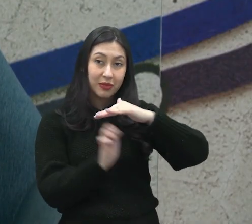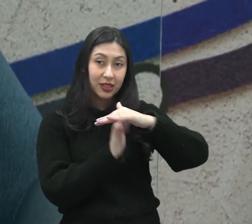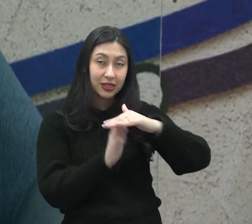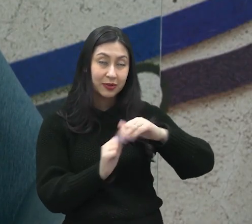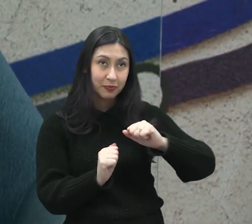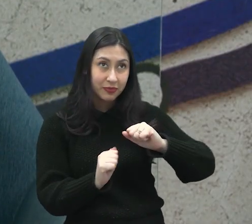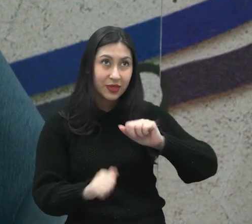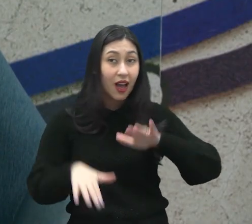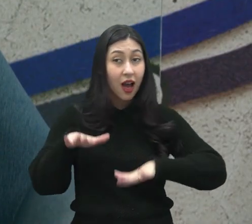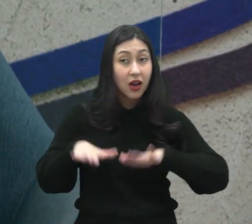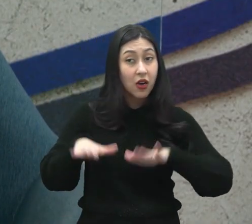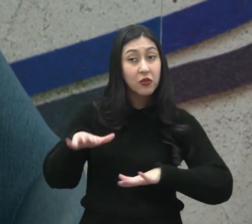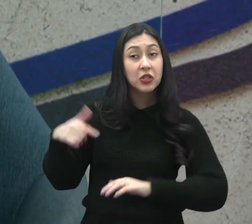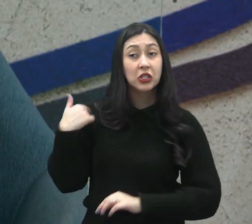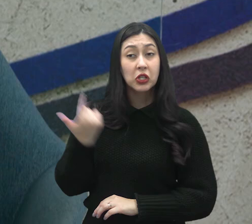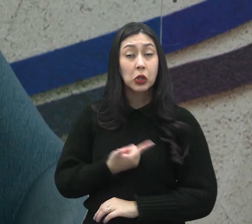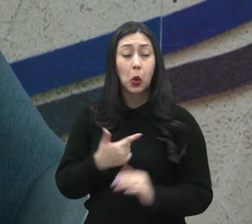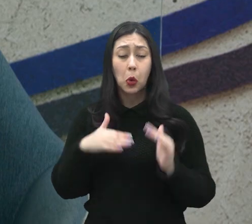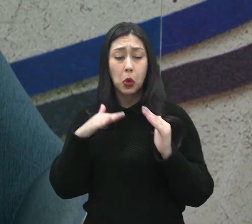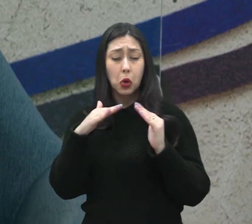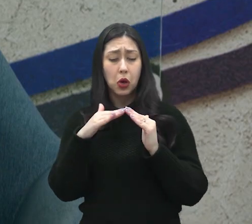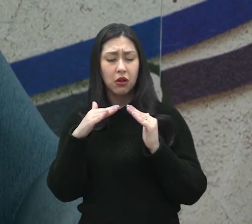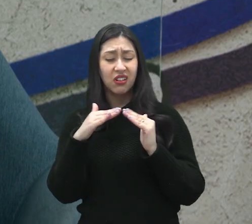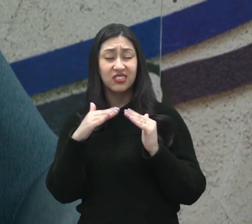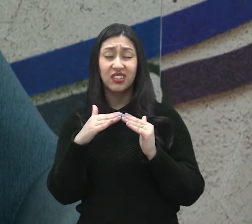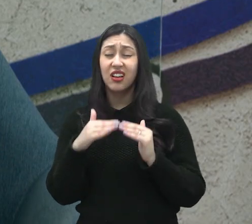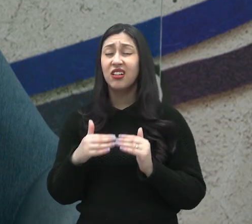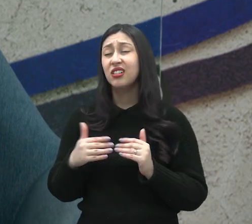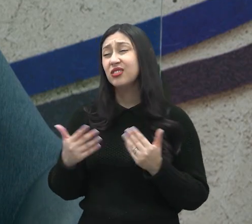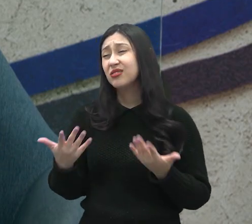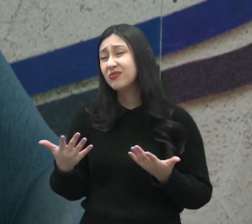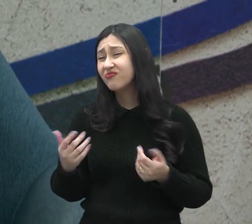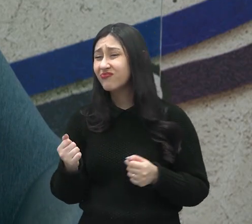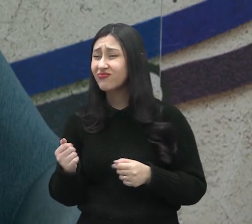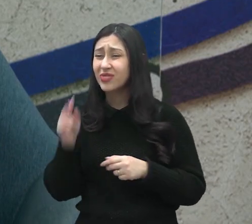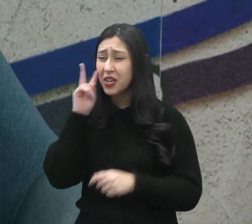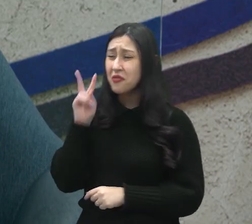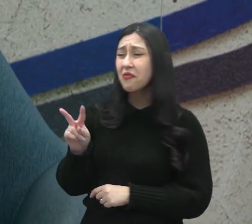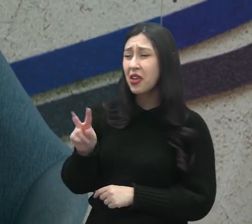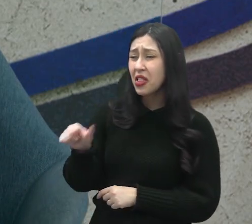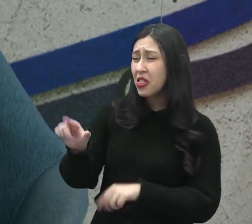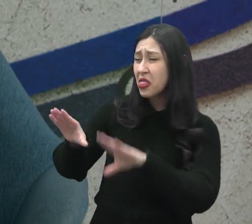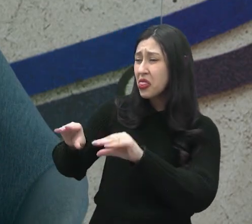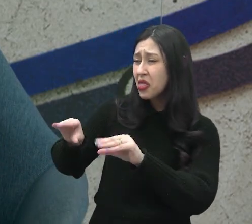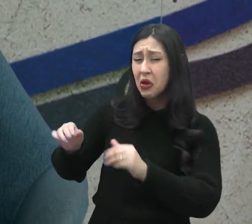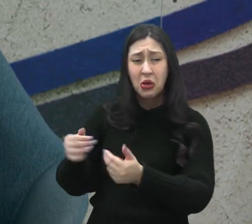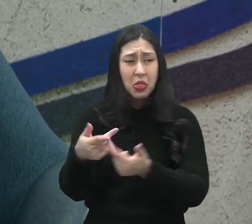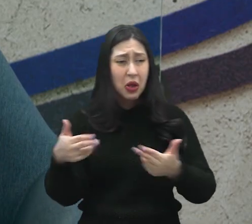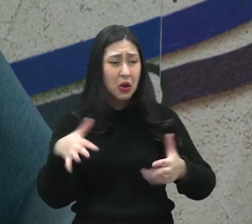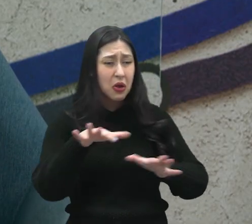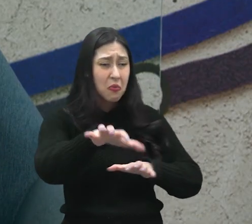vezes a gente está ali na nossa casa meio insatisfeito, sabe, com aquele imóvel ou com aquela, né, com